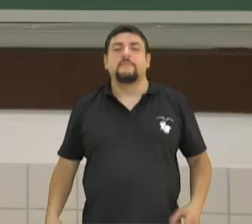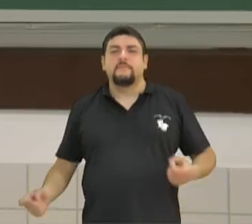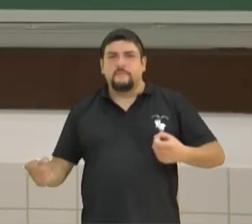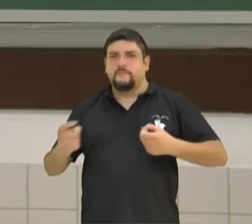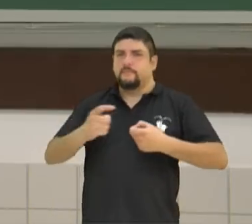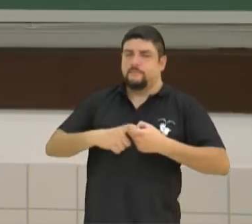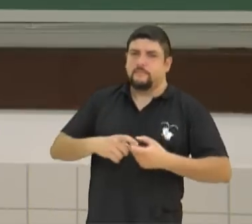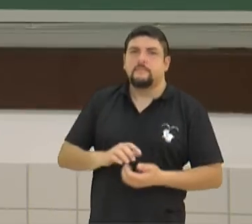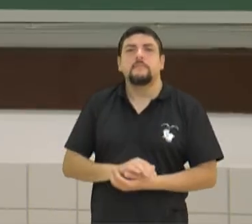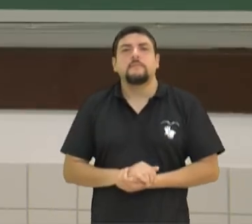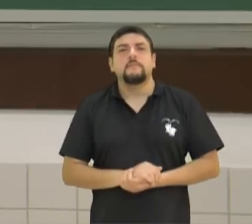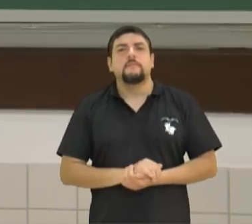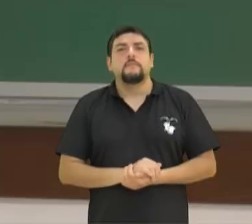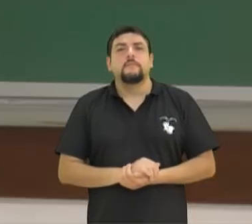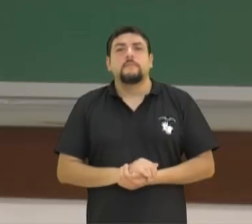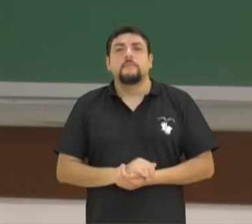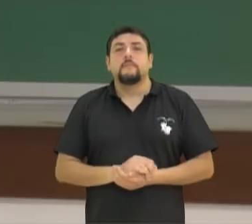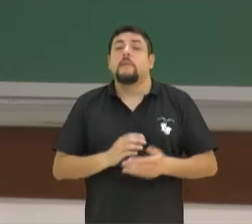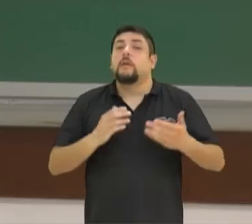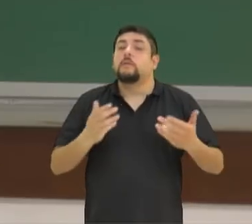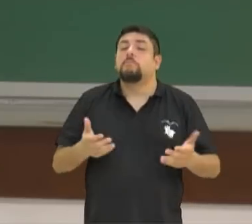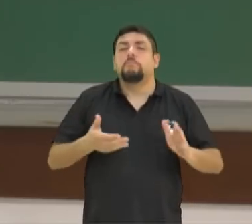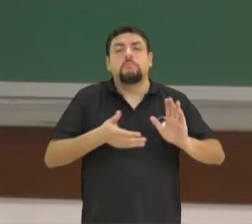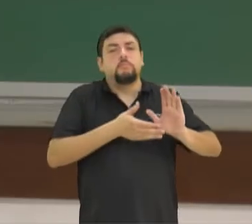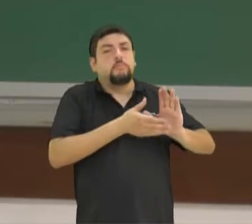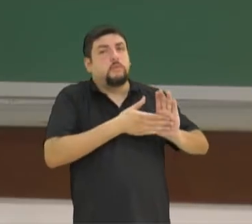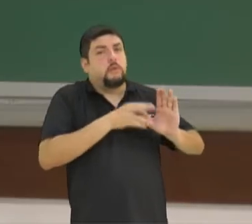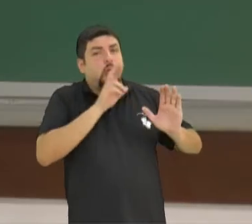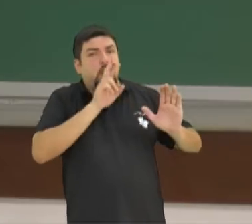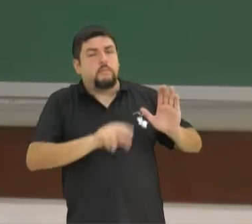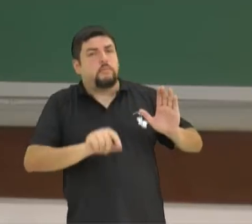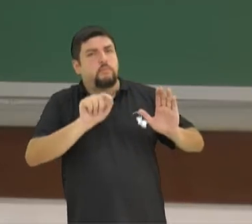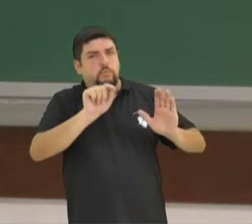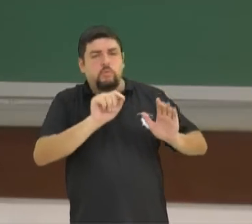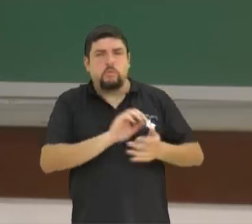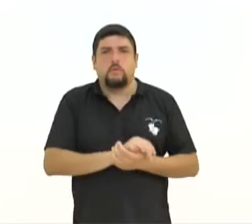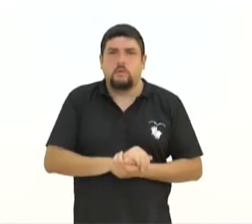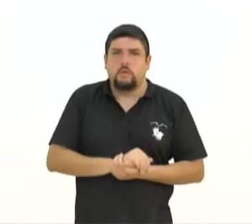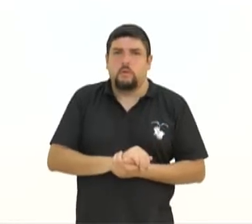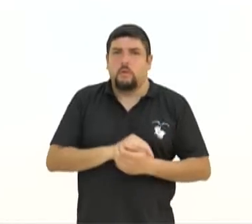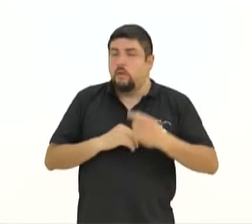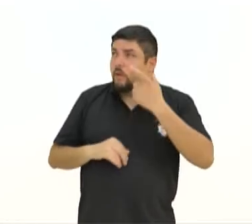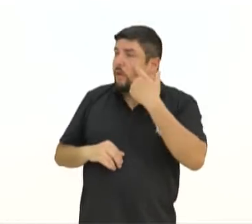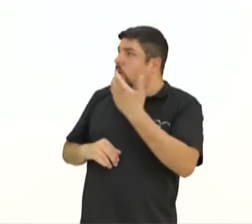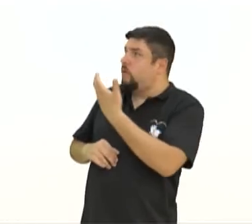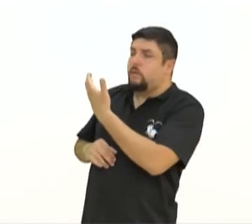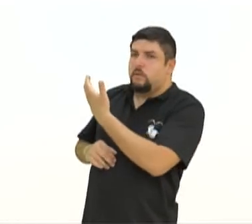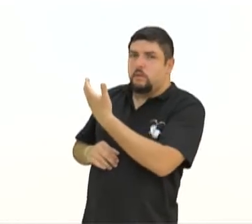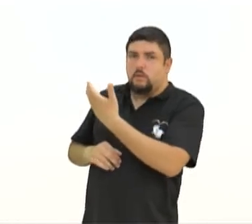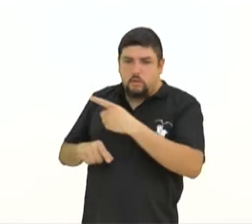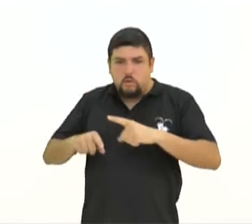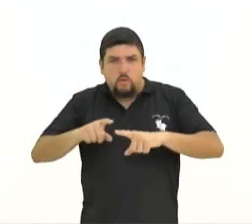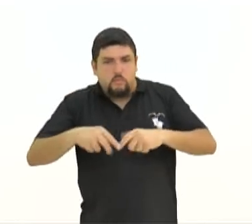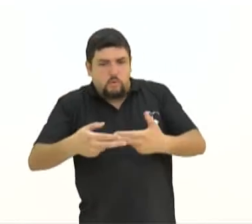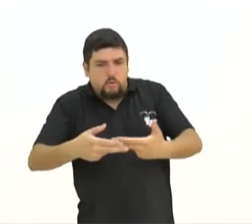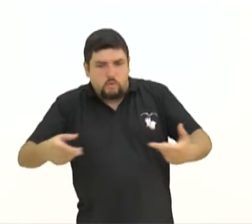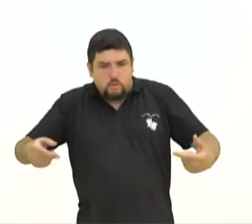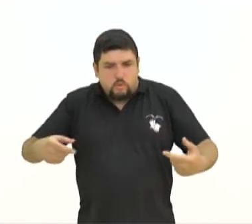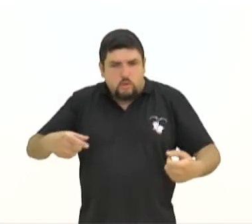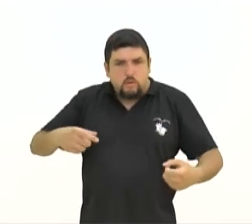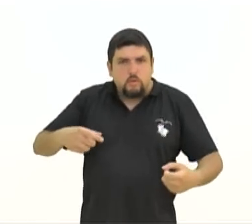Retornando, pessoal, então uma possibilidade de resposta seria a gente afirmar que os objetos adquirem vida e por isso ocorre